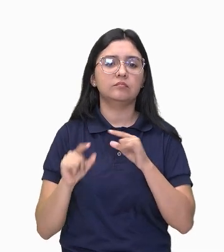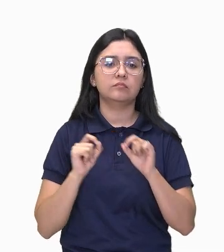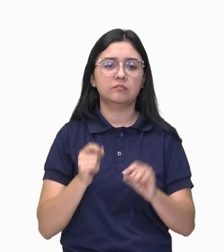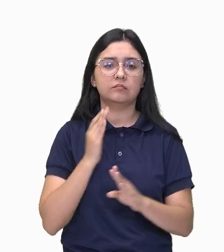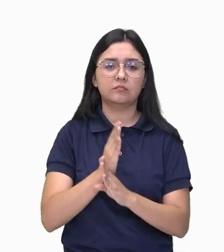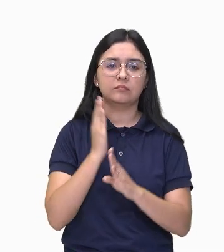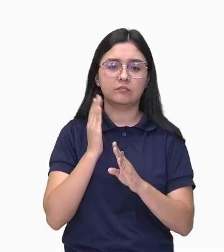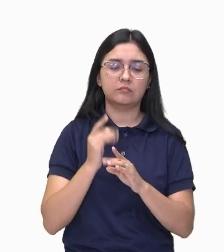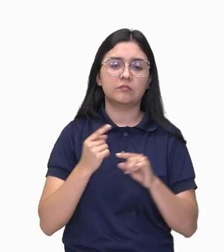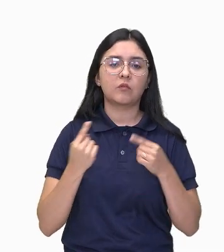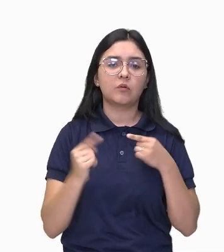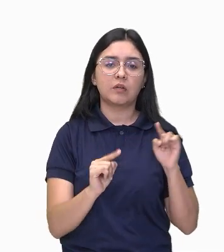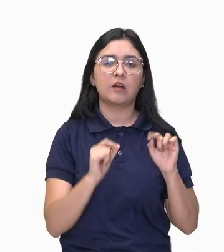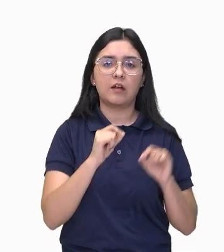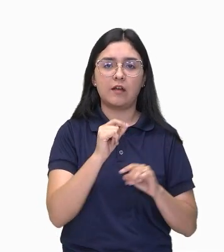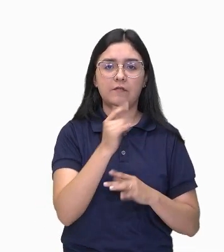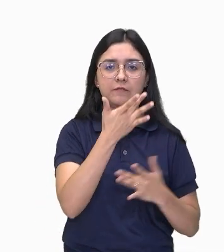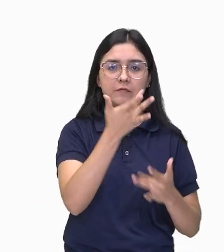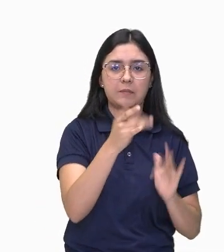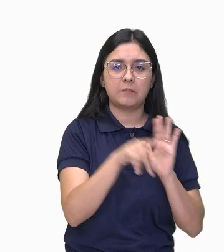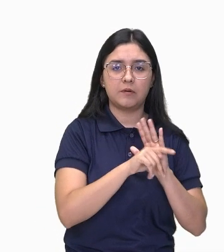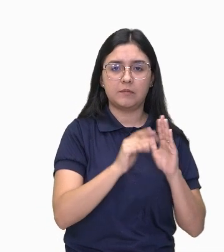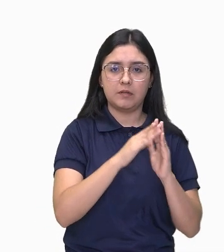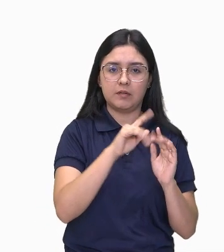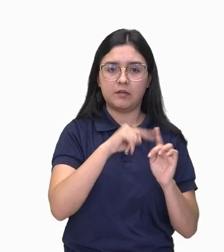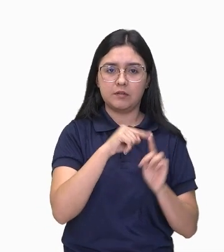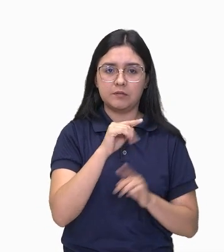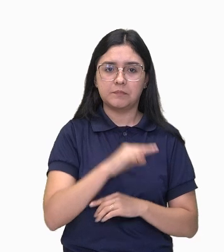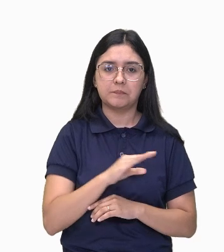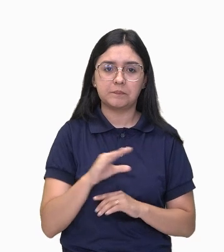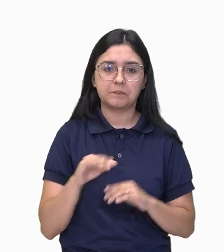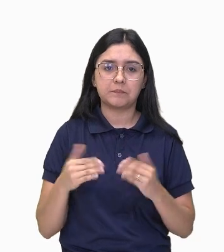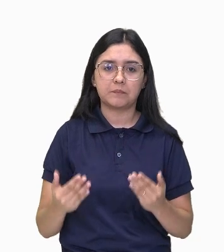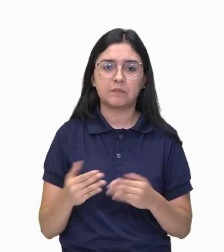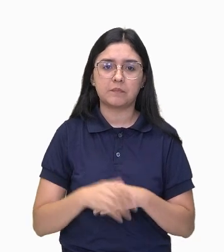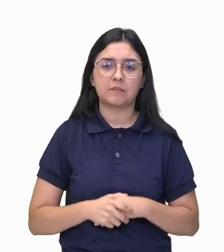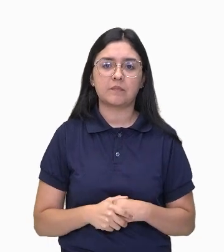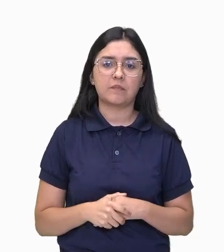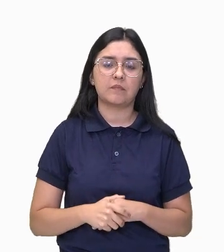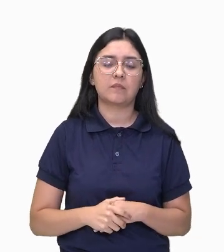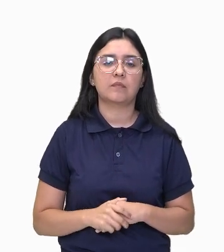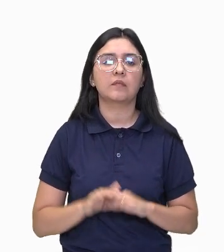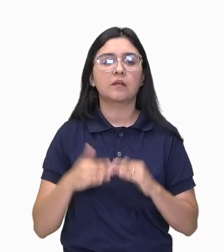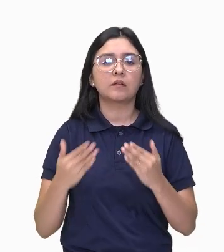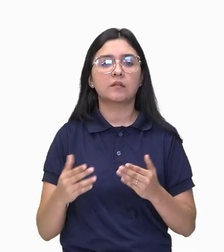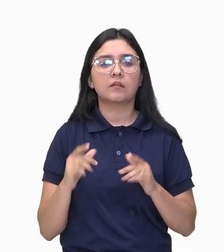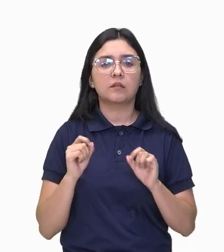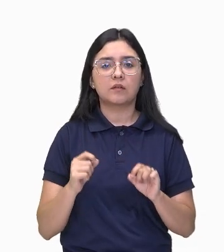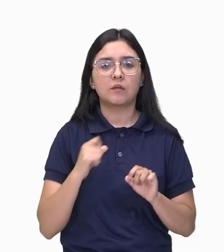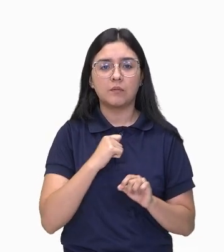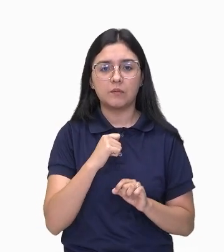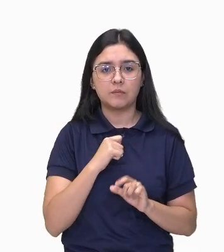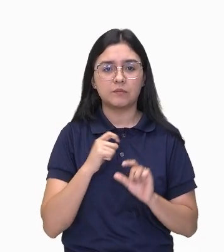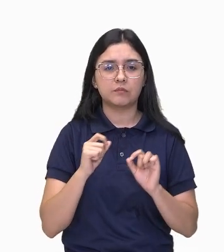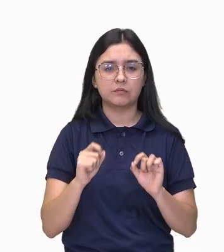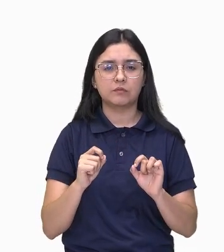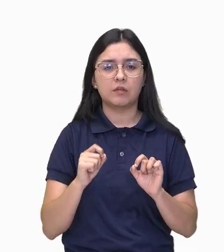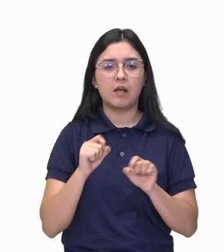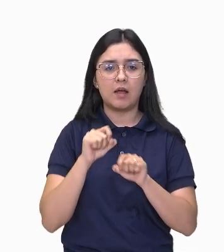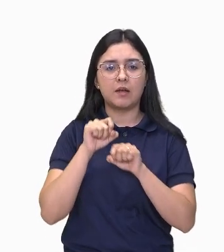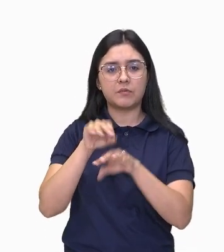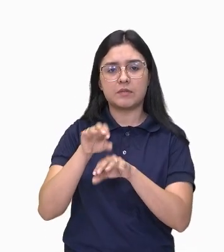à fé da Igreja. Vamos adiante. A fim de revitalizar a catequese, tanto na